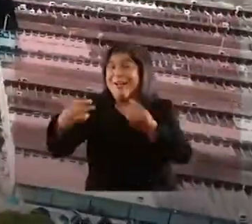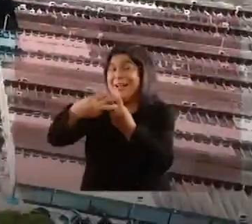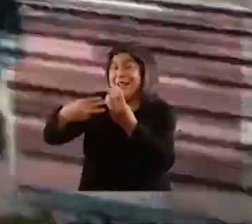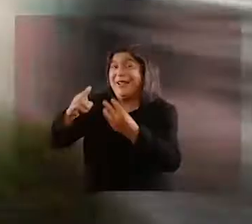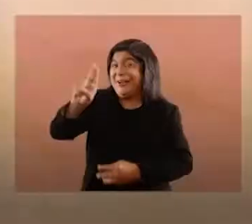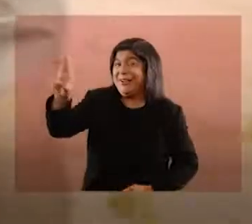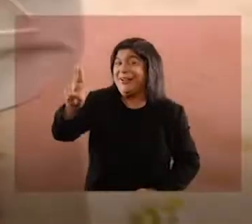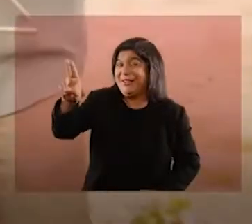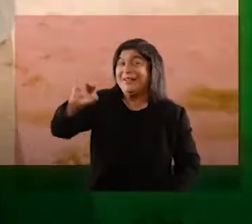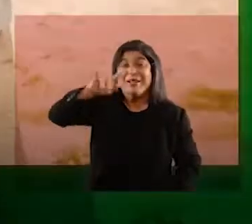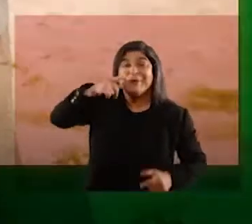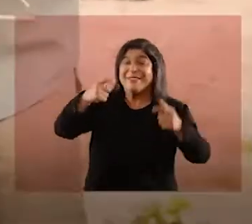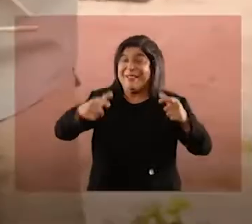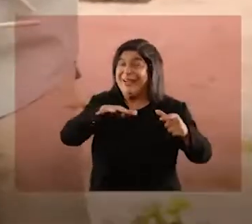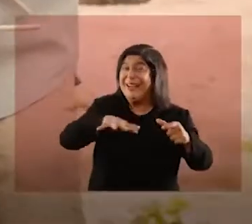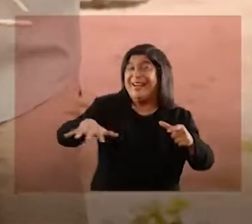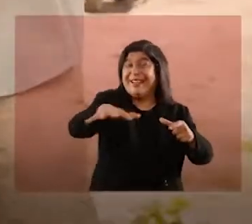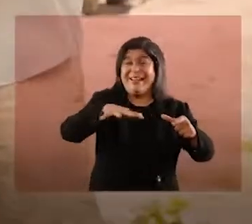Universitário em João Pessoa.